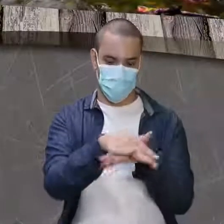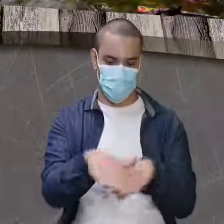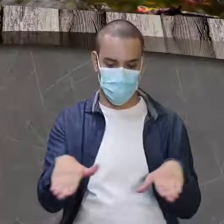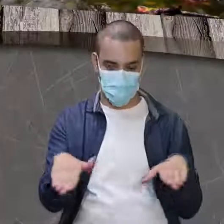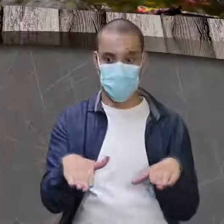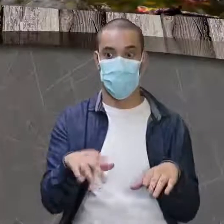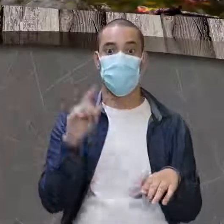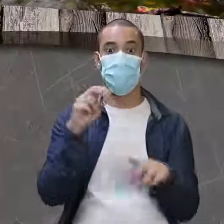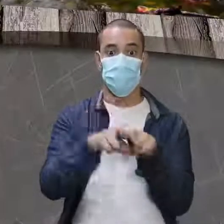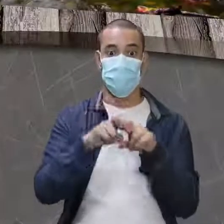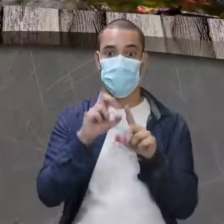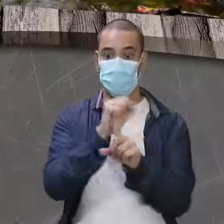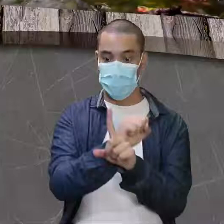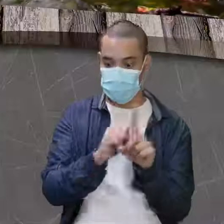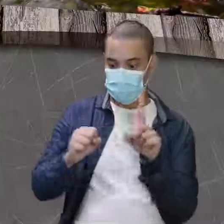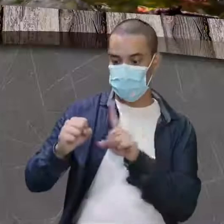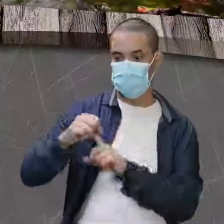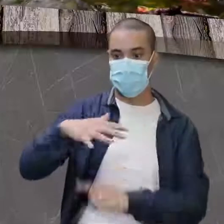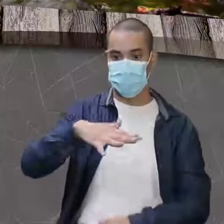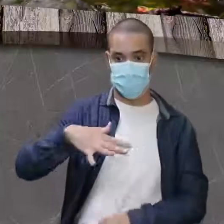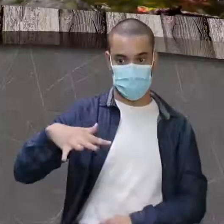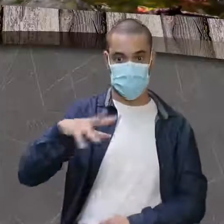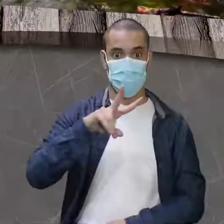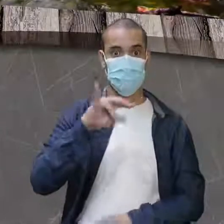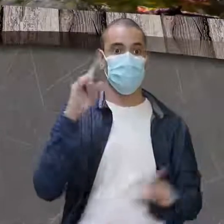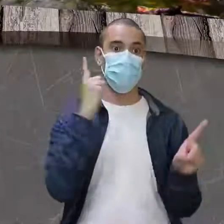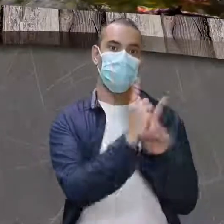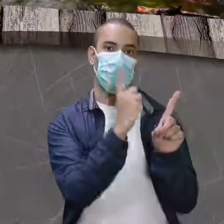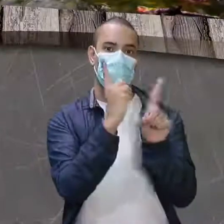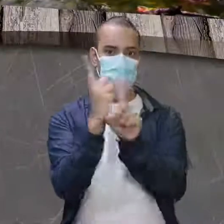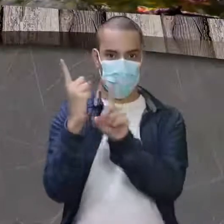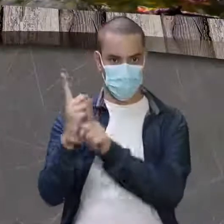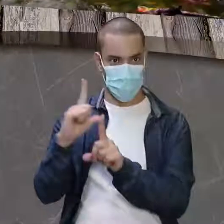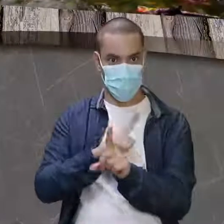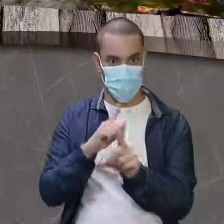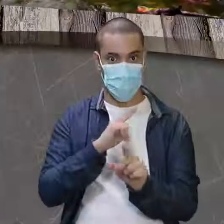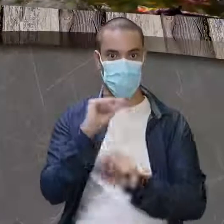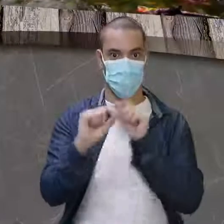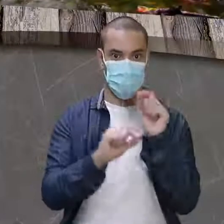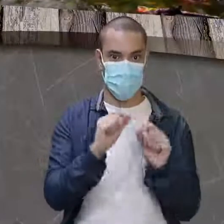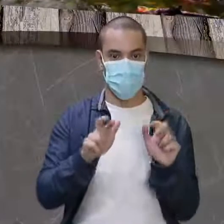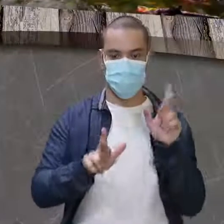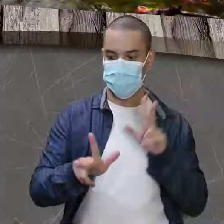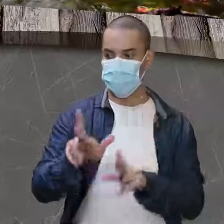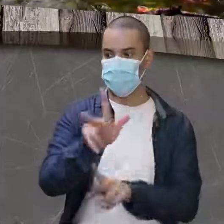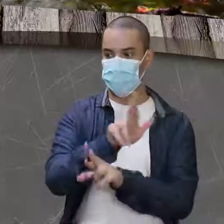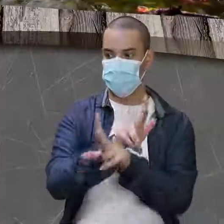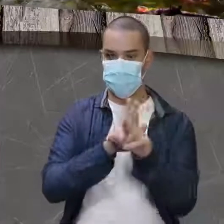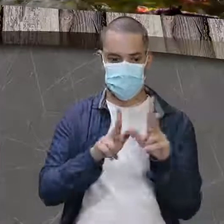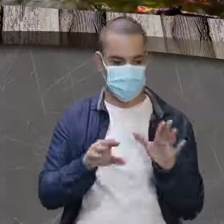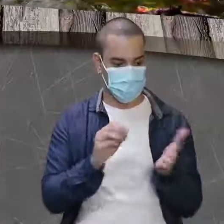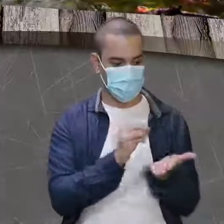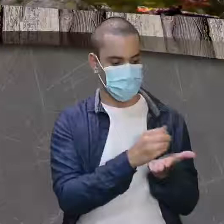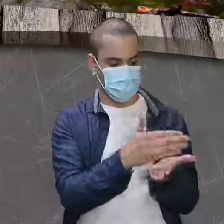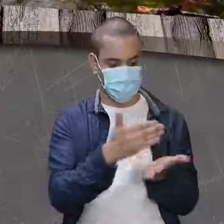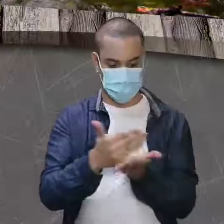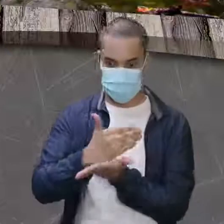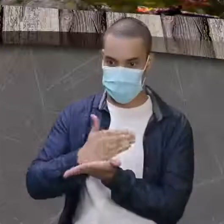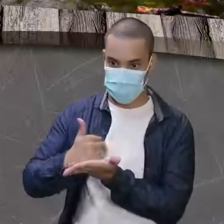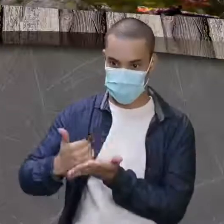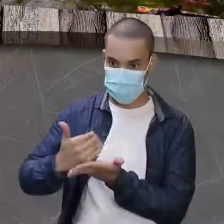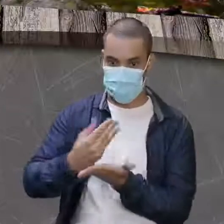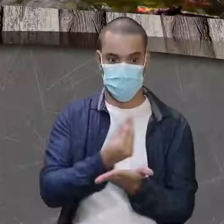nas sociedades, você vai encontrar essa distribuição de tarefas, certo? E